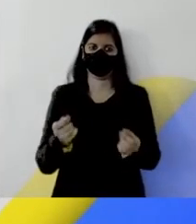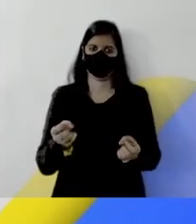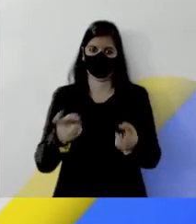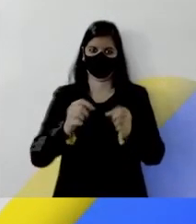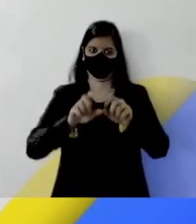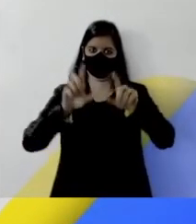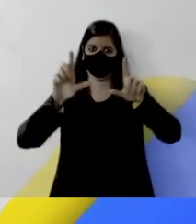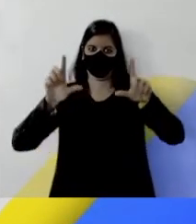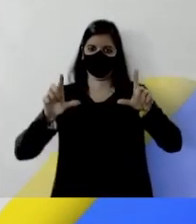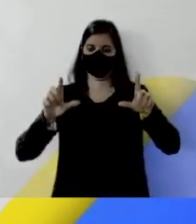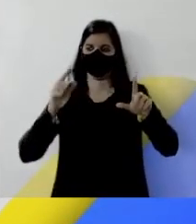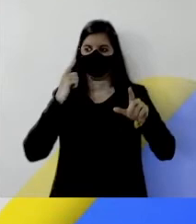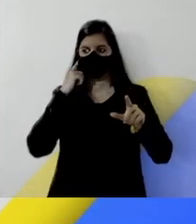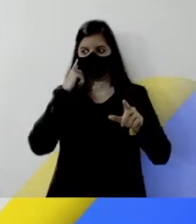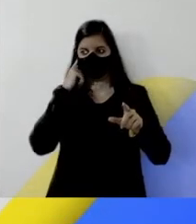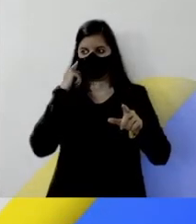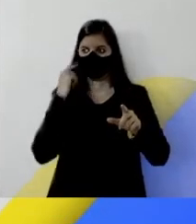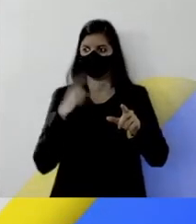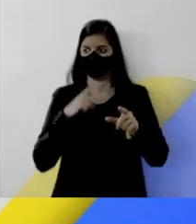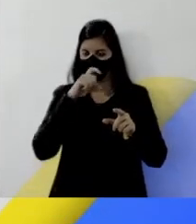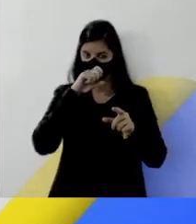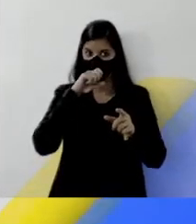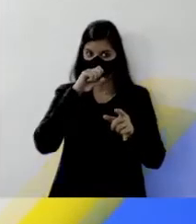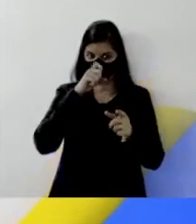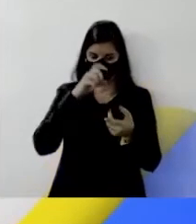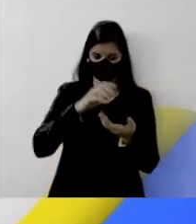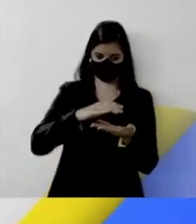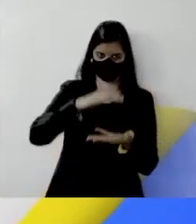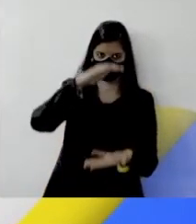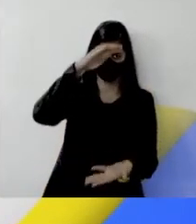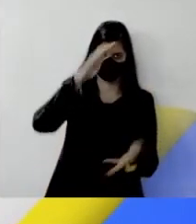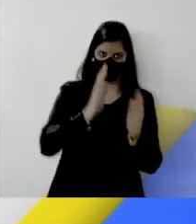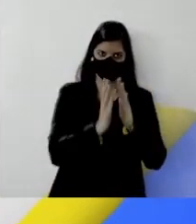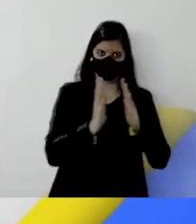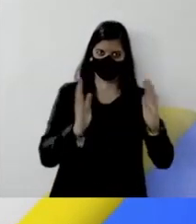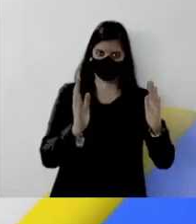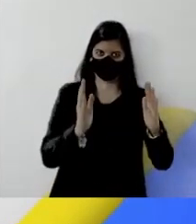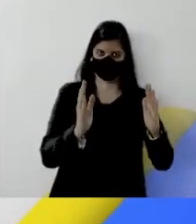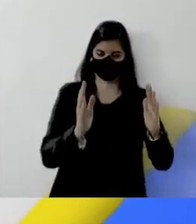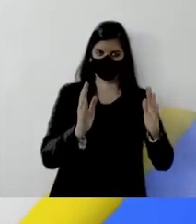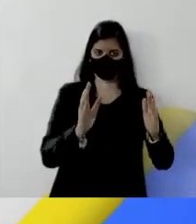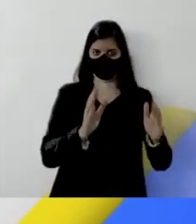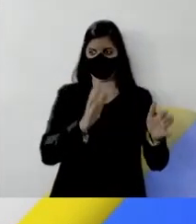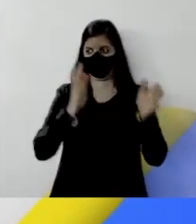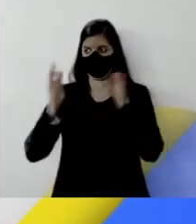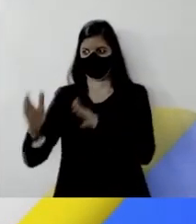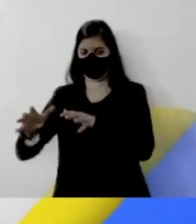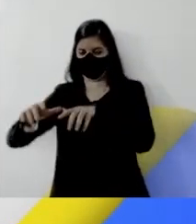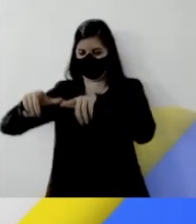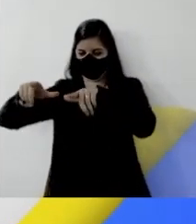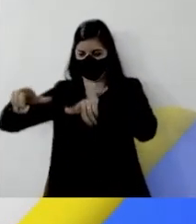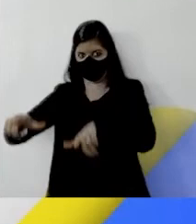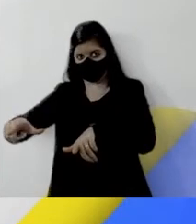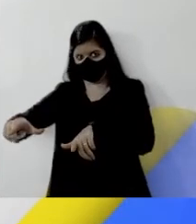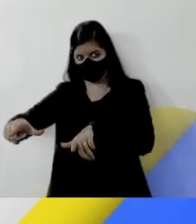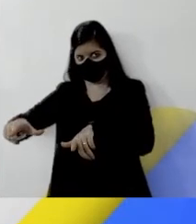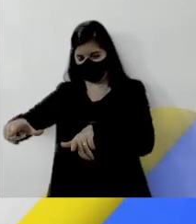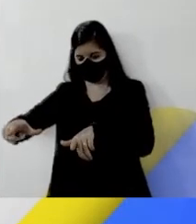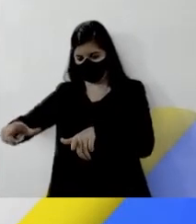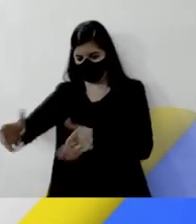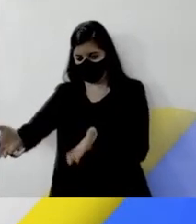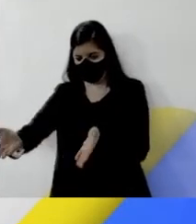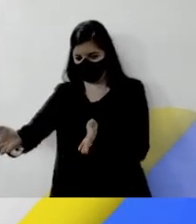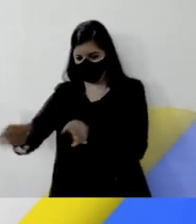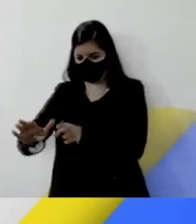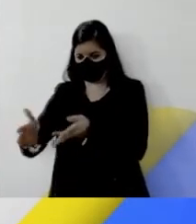gente mostra um sólido com as 3 dimensões e o desenho ao lado, esse sólido sendo planificado, né, com